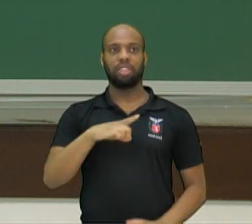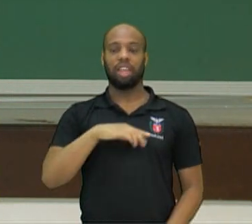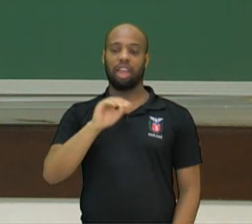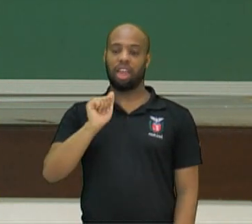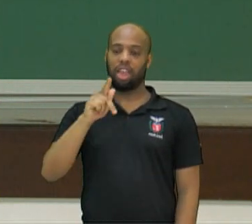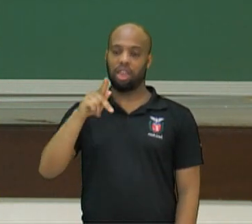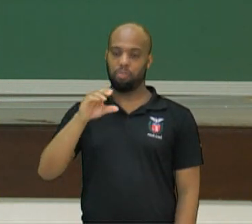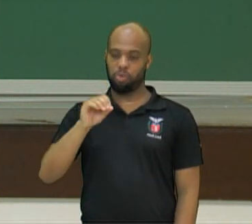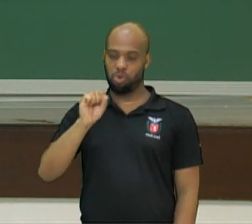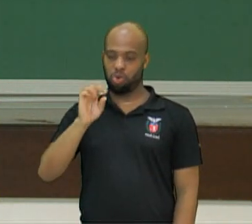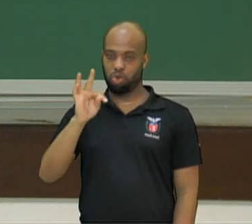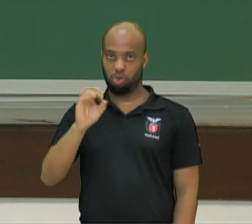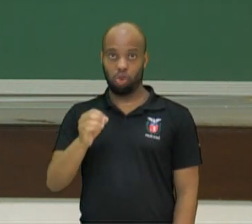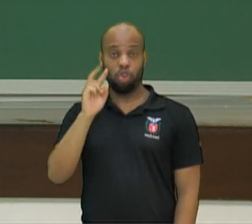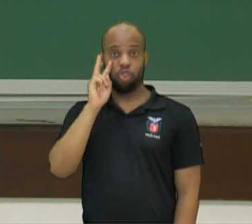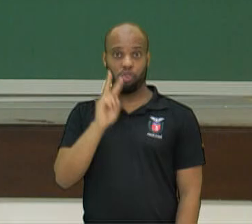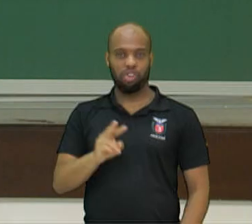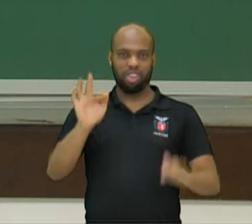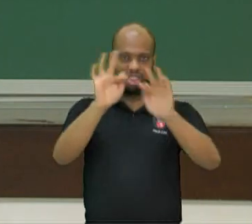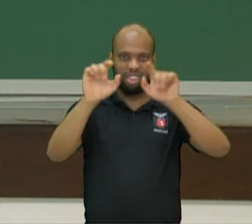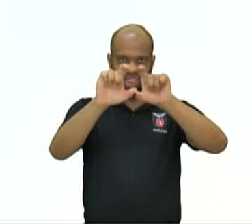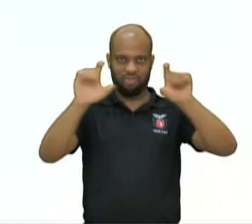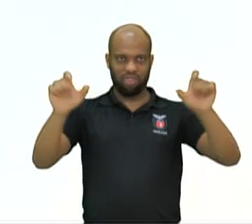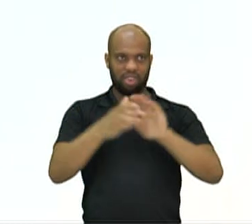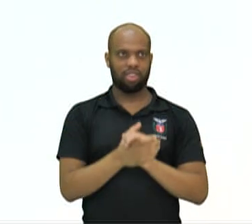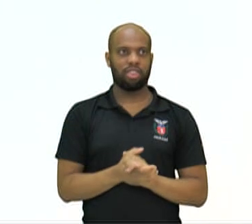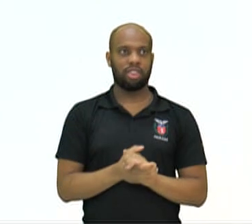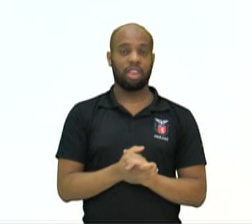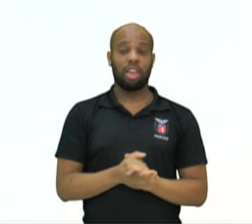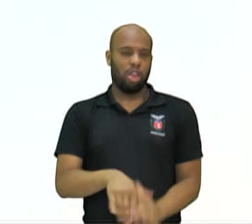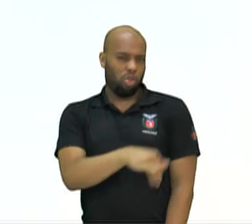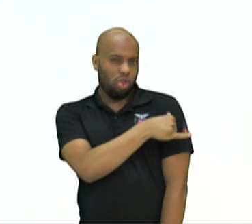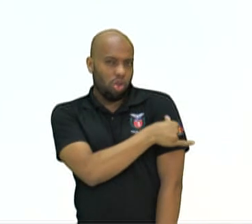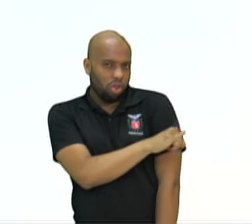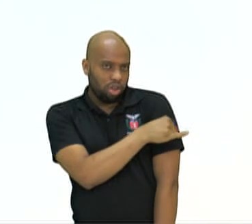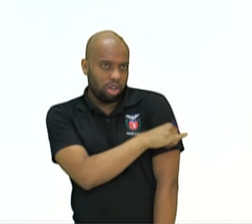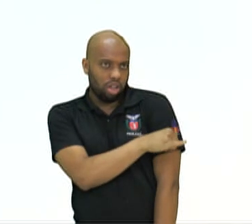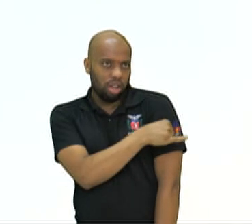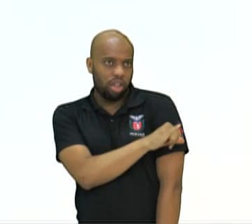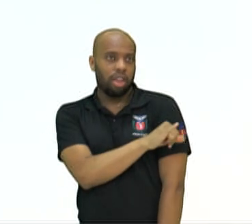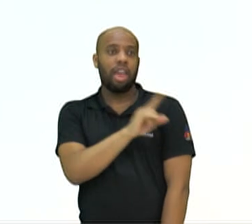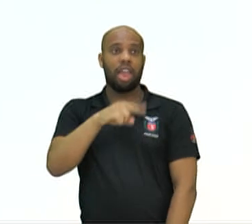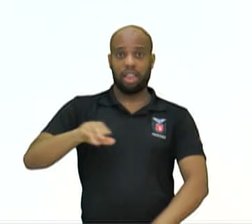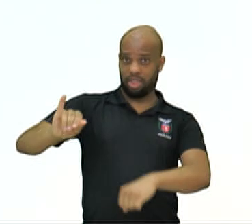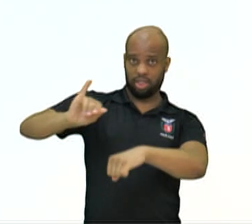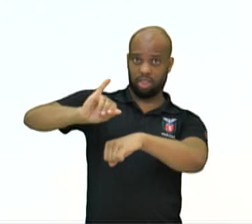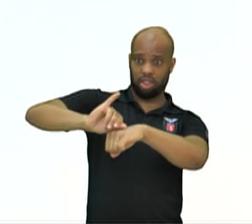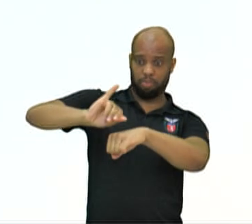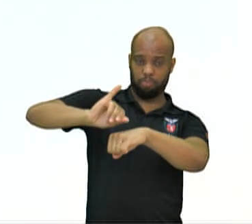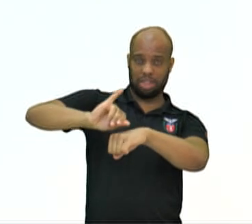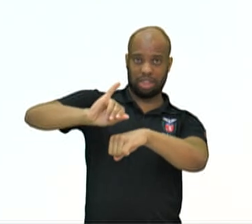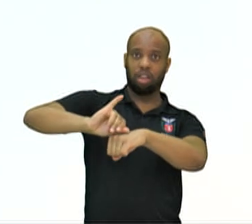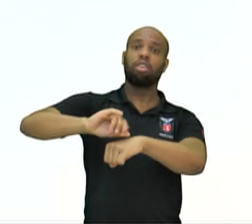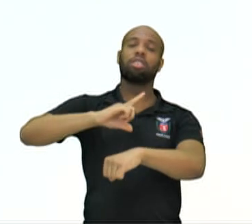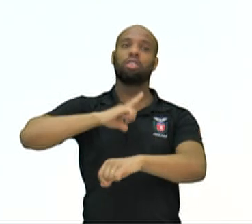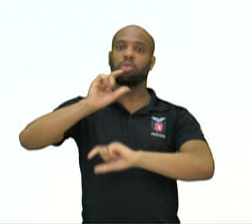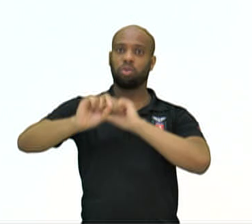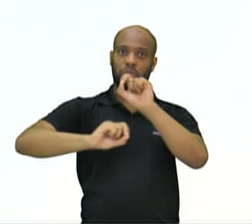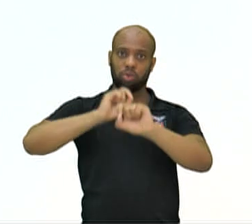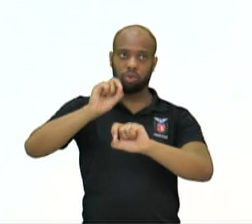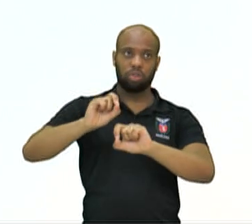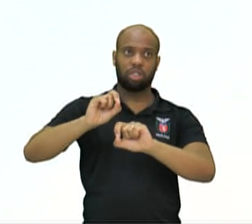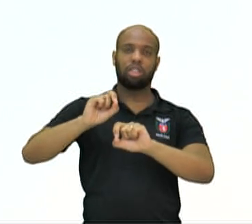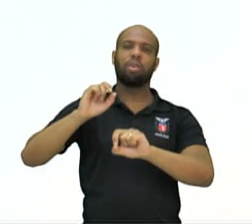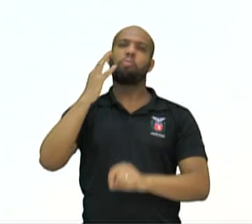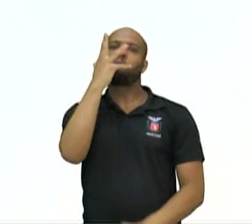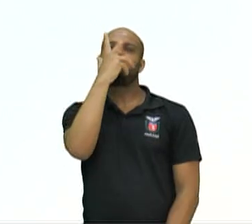Aposto. Leia o trecho a seguir. Já no Rio de Janeiro, capital, ao passeio pela